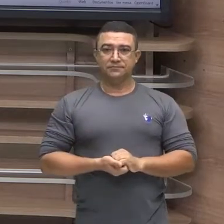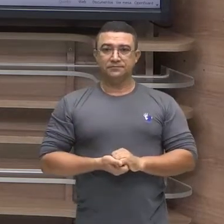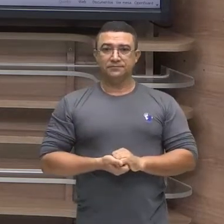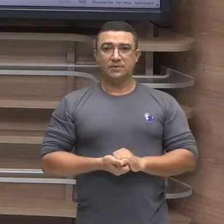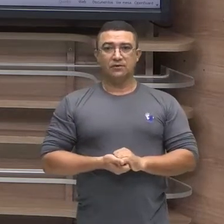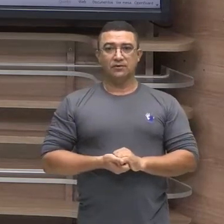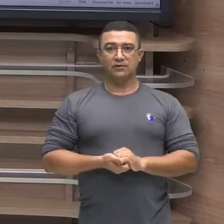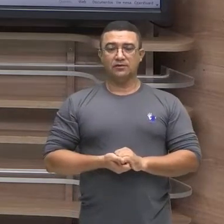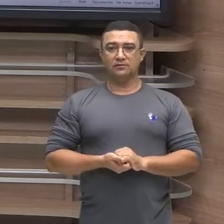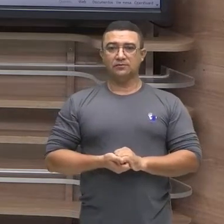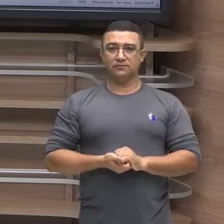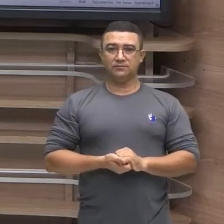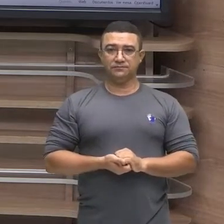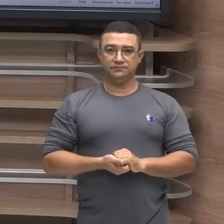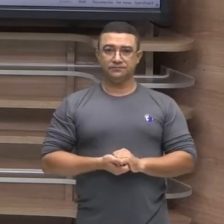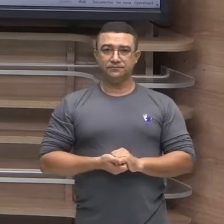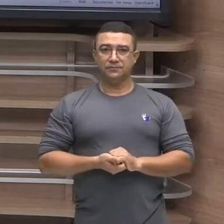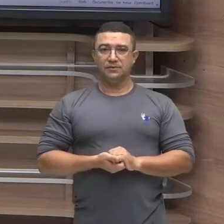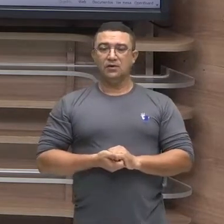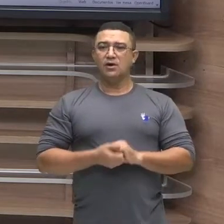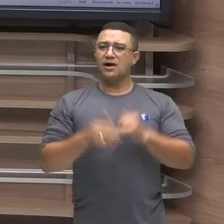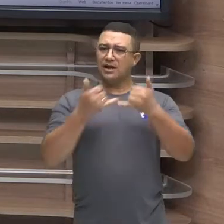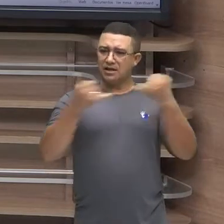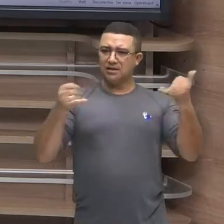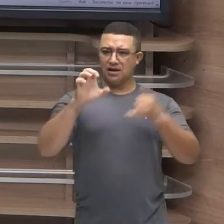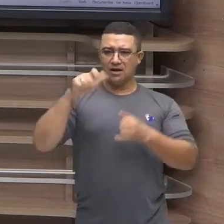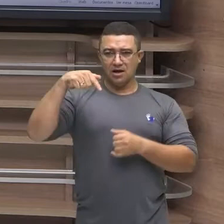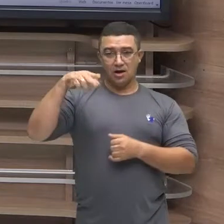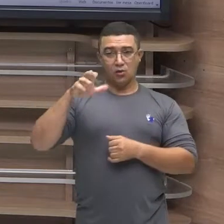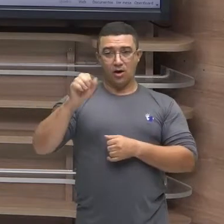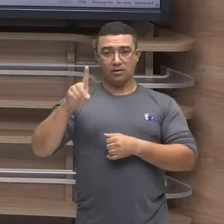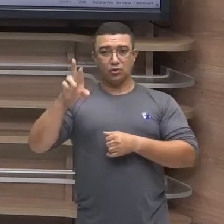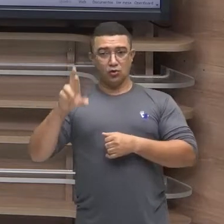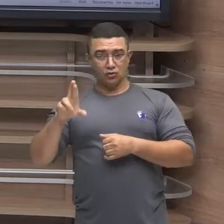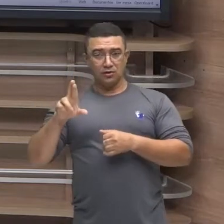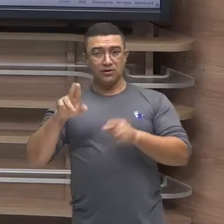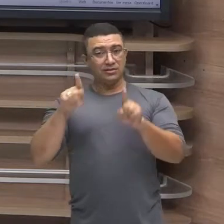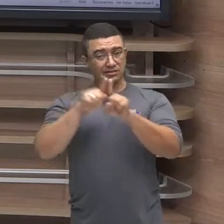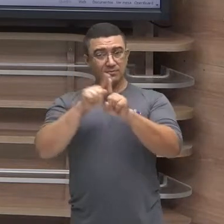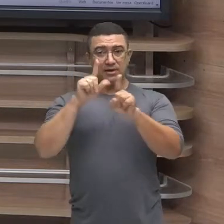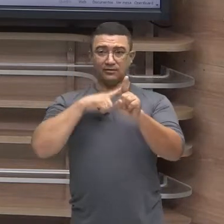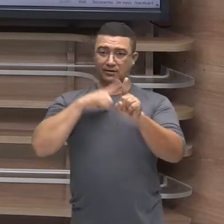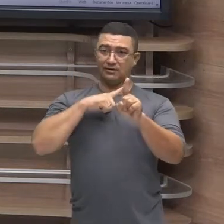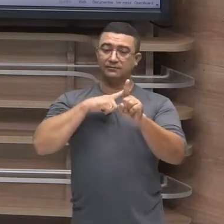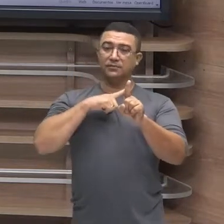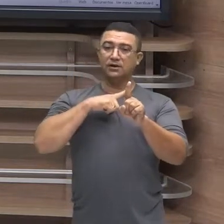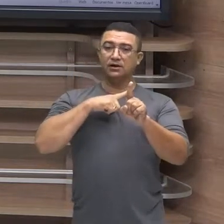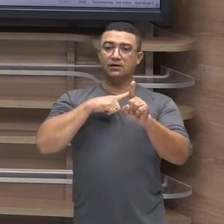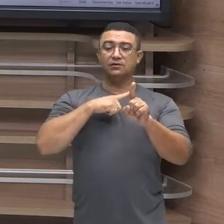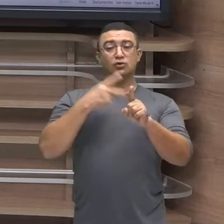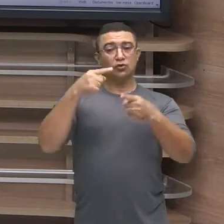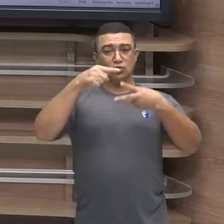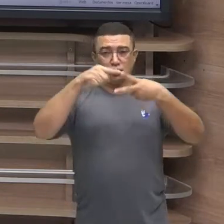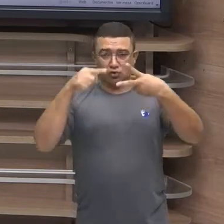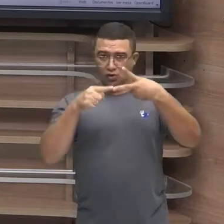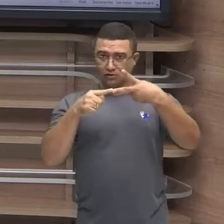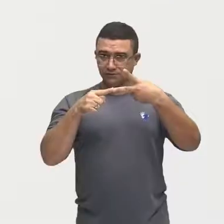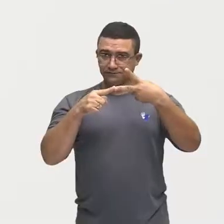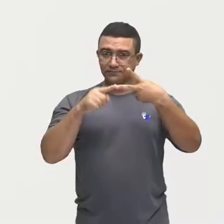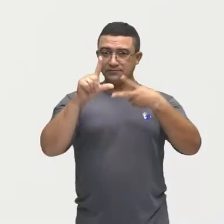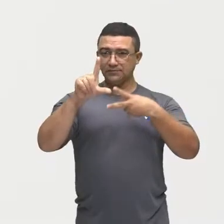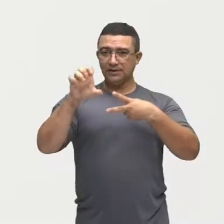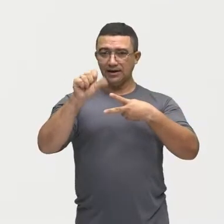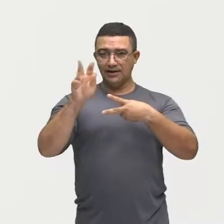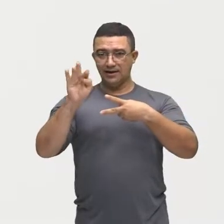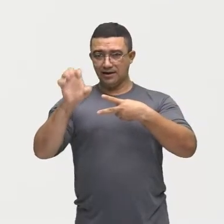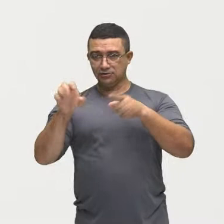né, que divide ali a Terra em norte e sul, a gente tem dois hemisférios, que é o leste e o oeste, tá bom? Então vamos observar